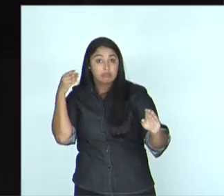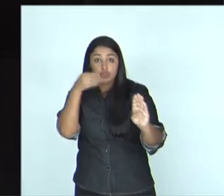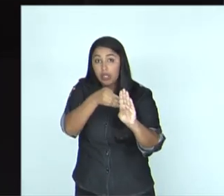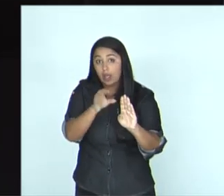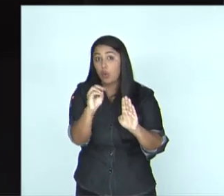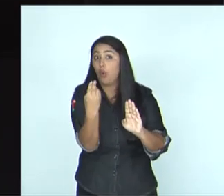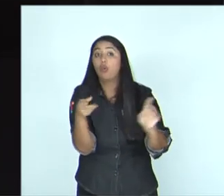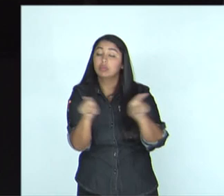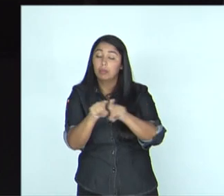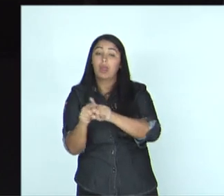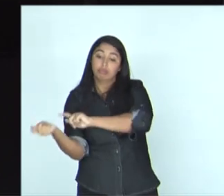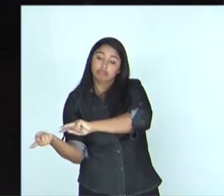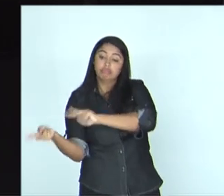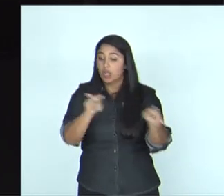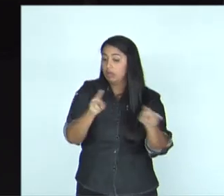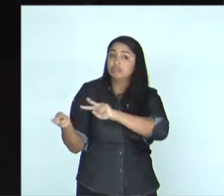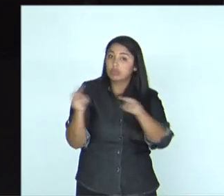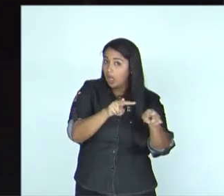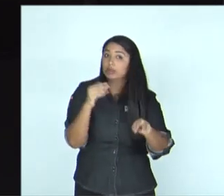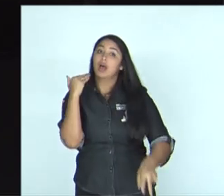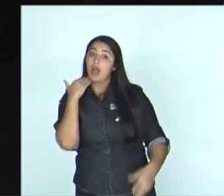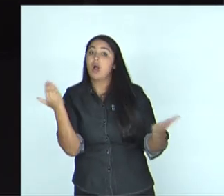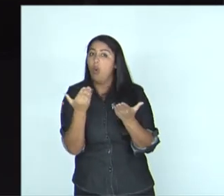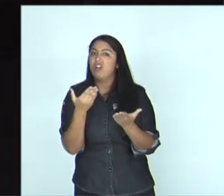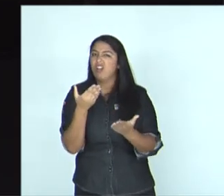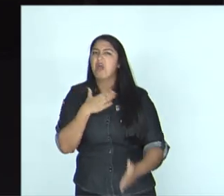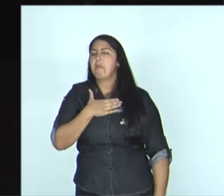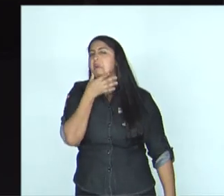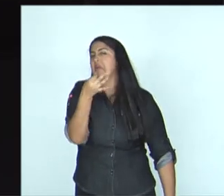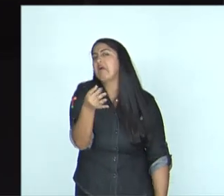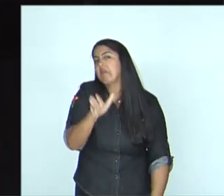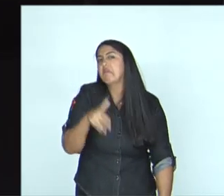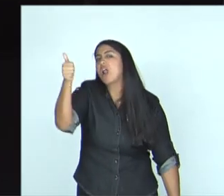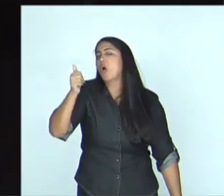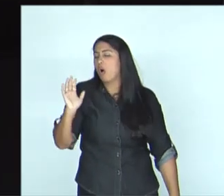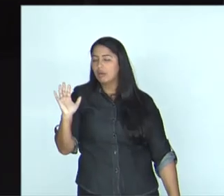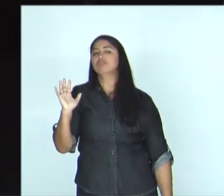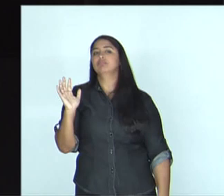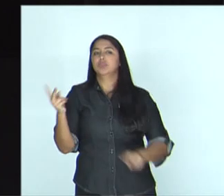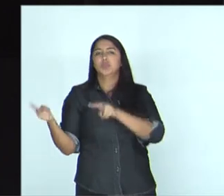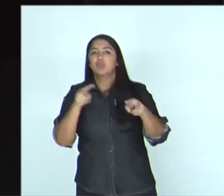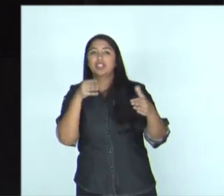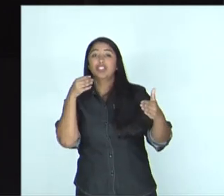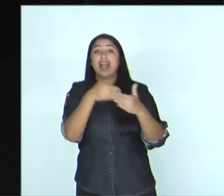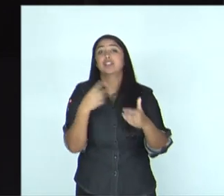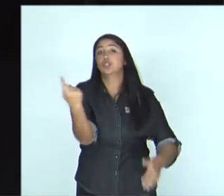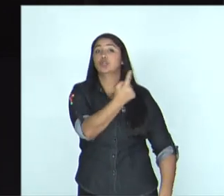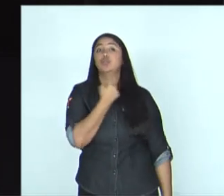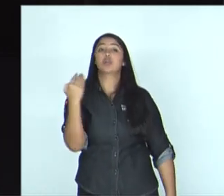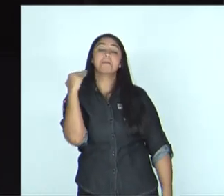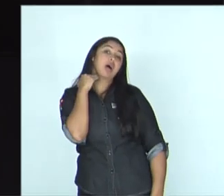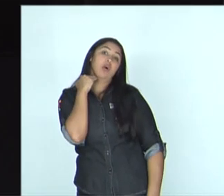uma transferência agora. Eu até prefiro. Se você fizer uma transferência, já cai direto na conta da igreja, eu nem pago taxa